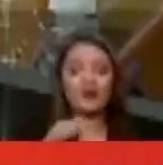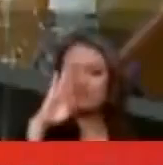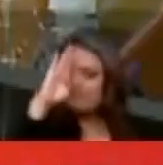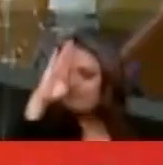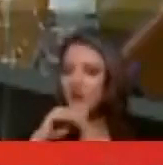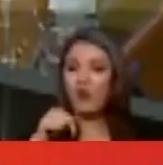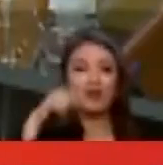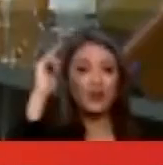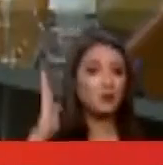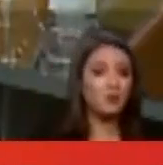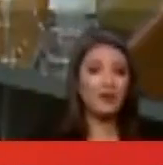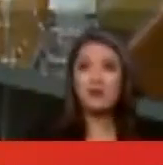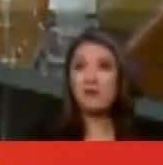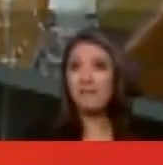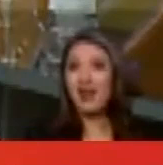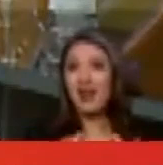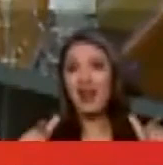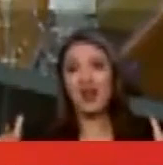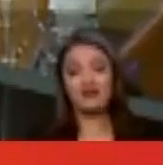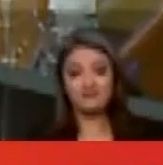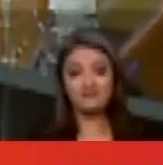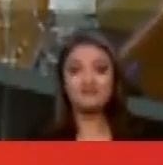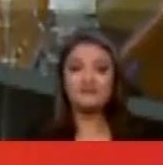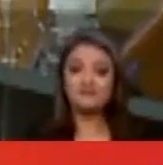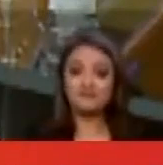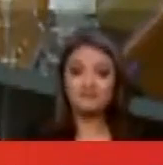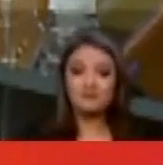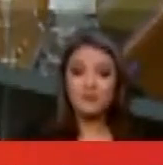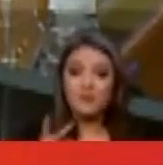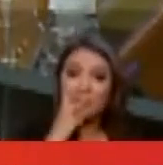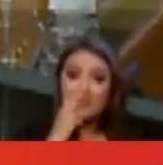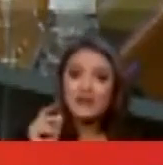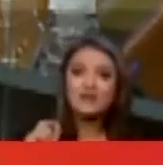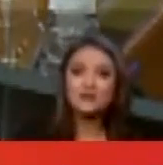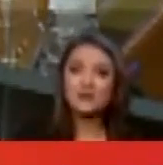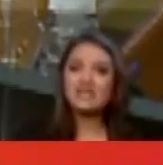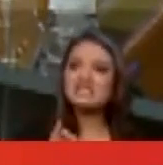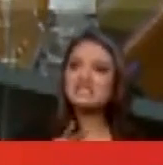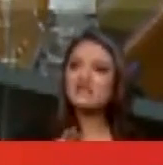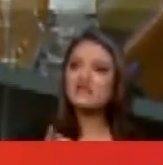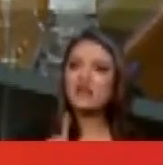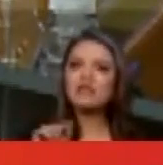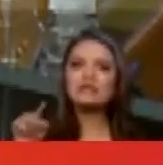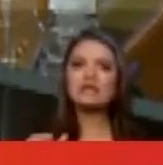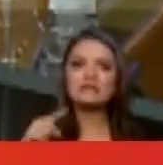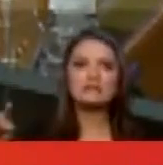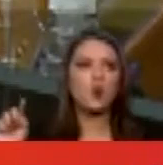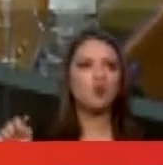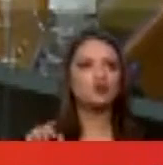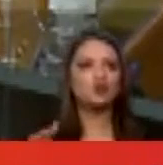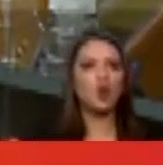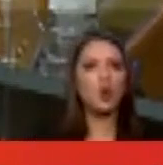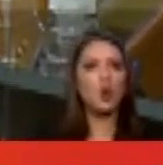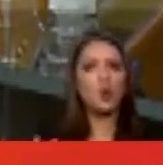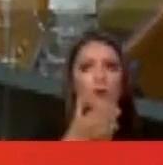consolidada do TSE para configuração do ilícito de propaganda eleitoral antecipada é necessária e do pedido explícito